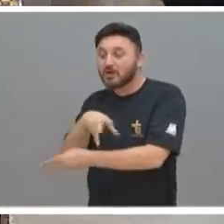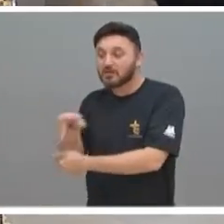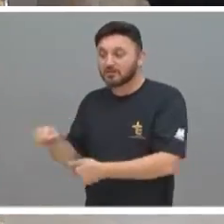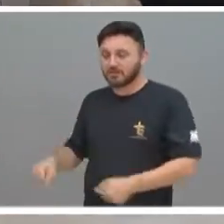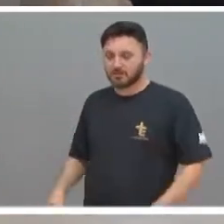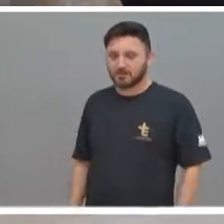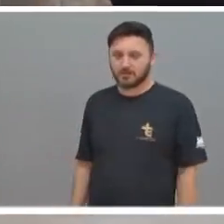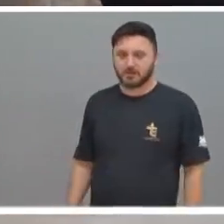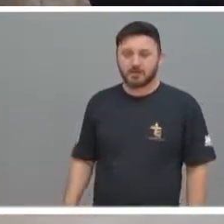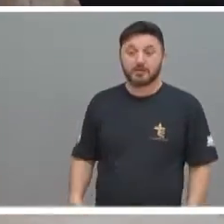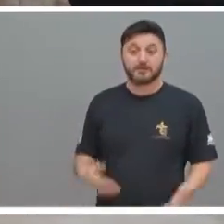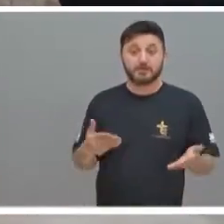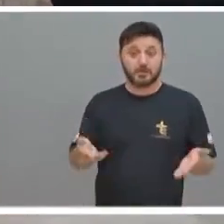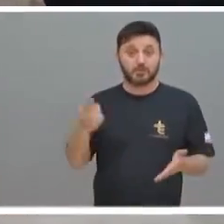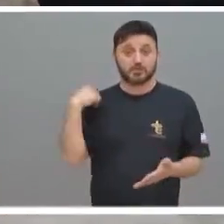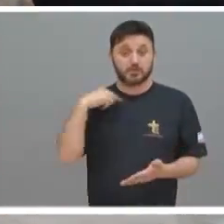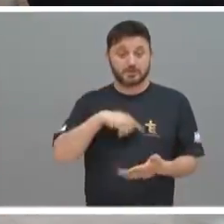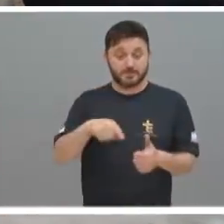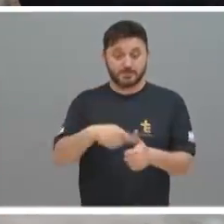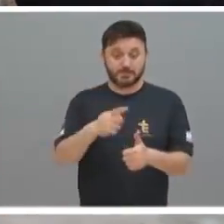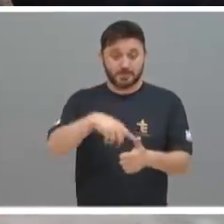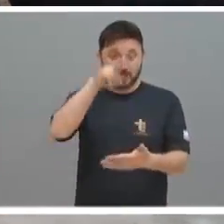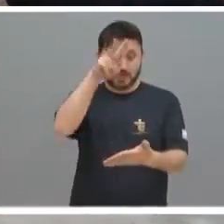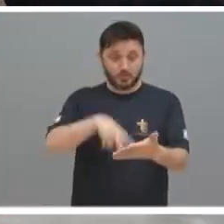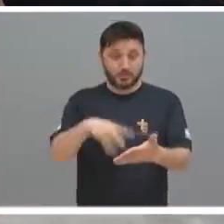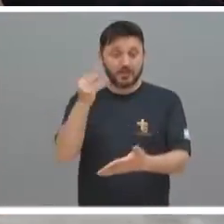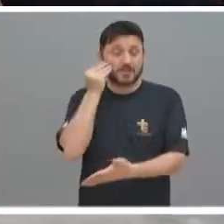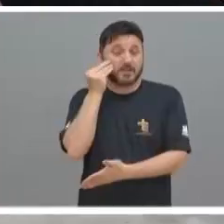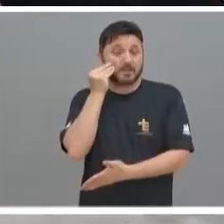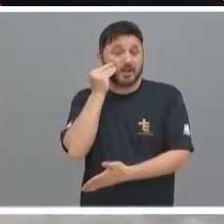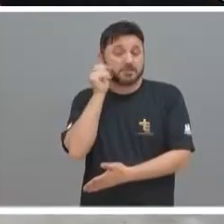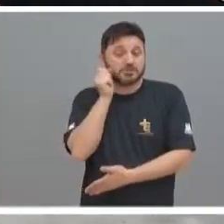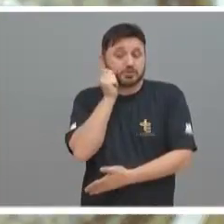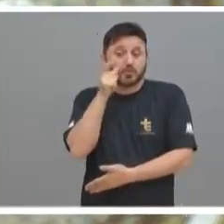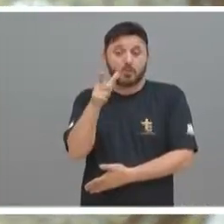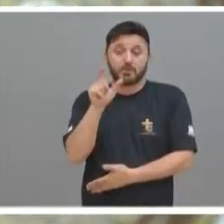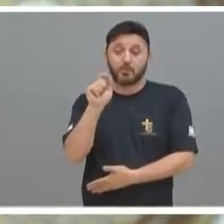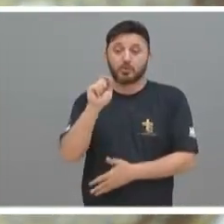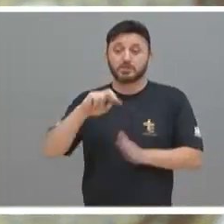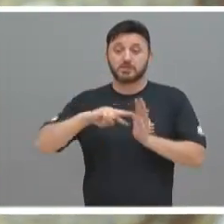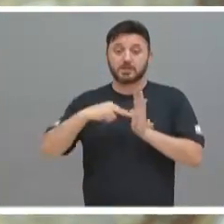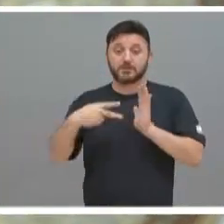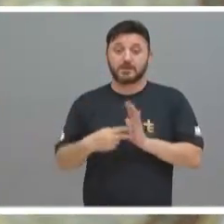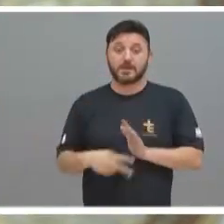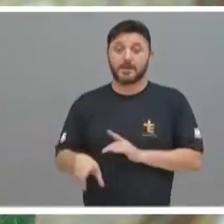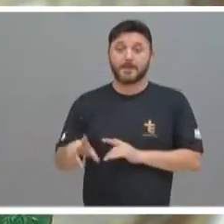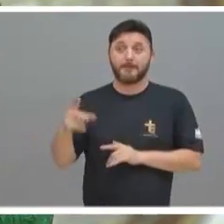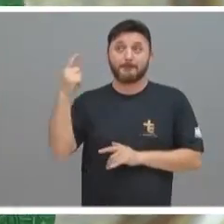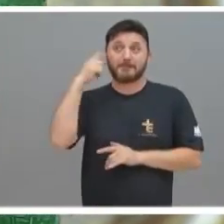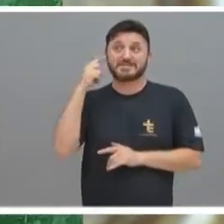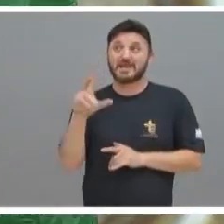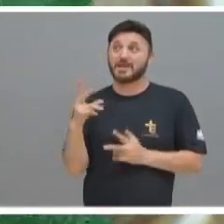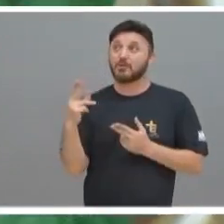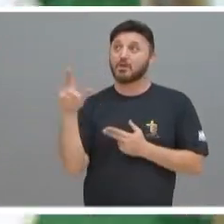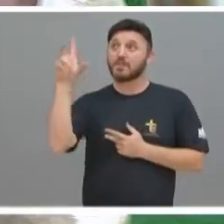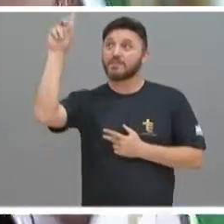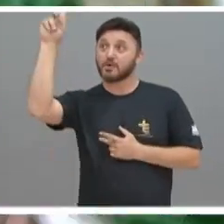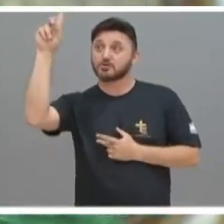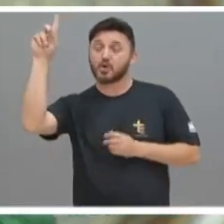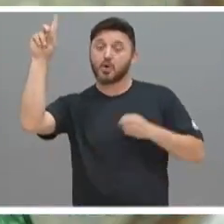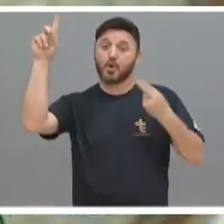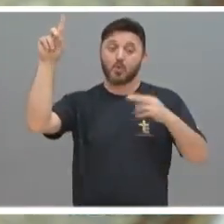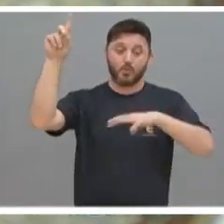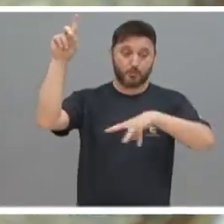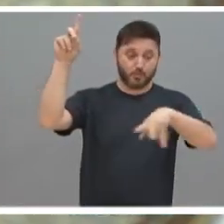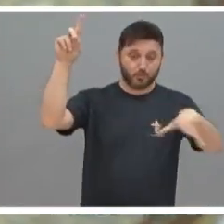Então vamos tentar, na primeira leitura, descobrir o que é pensar como Deus ou o que é pensar como o mundo. A